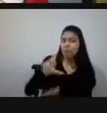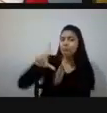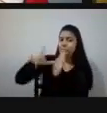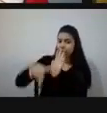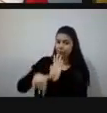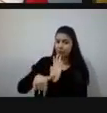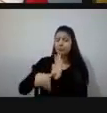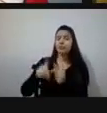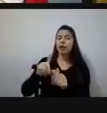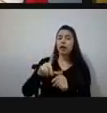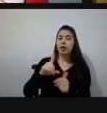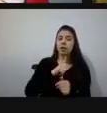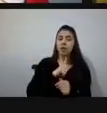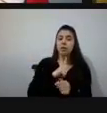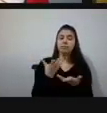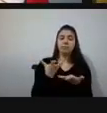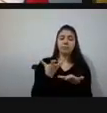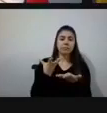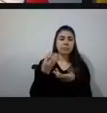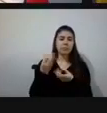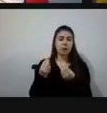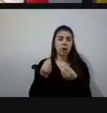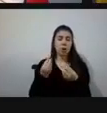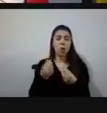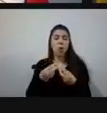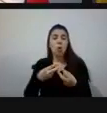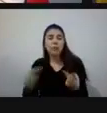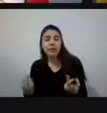estatal, que são a própria família, que são os